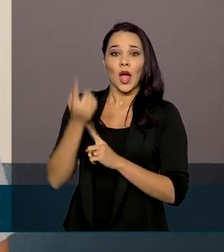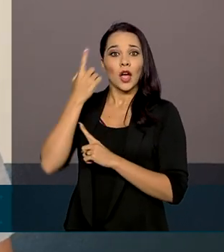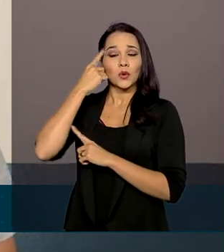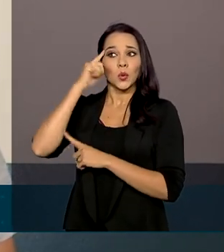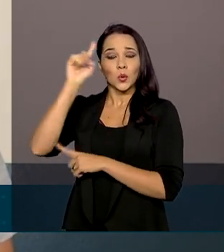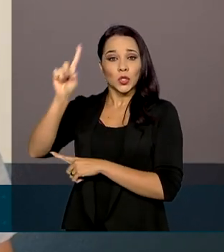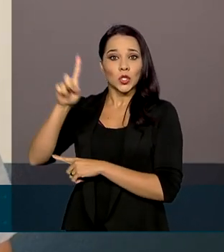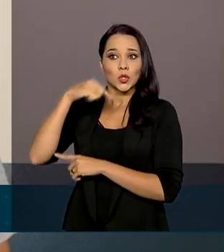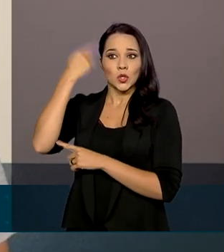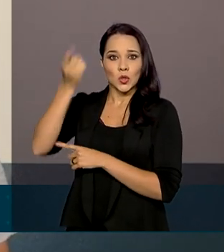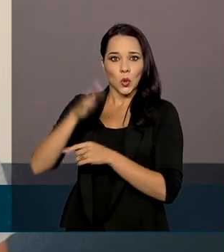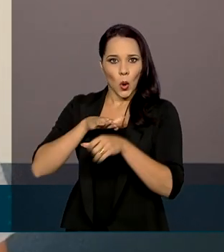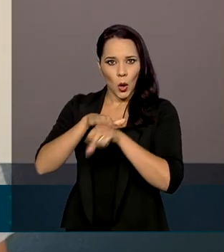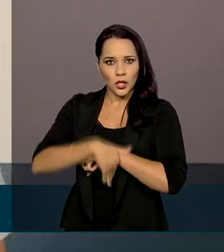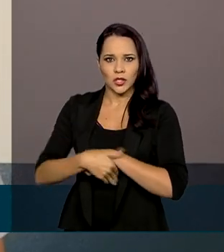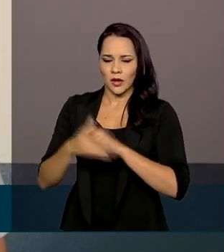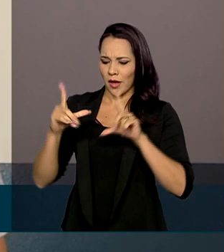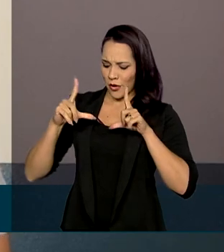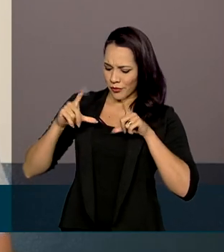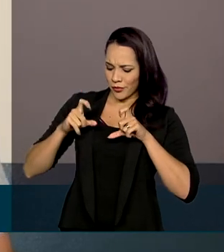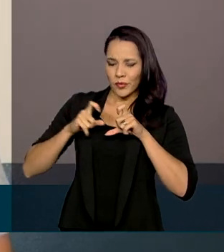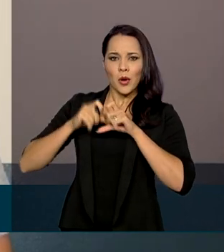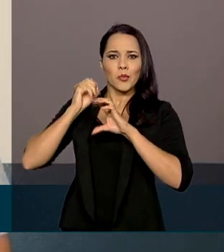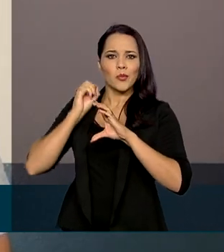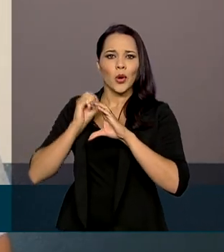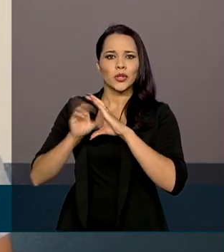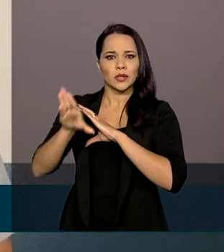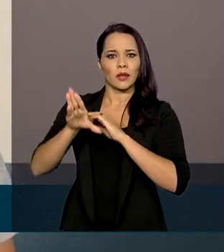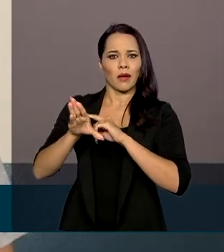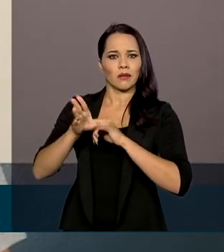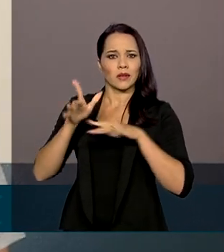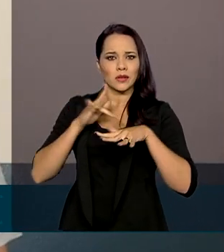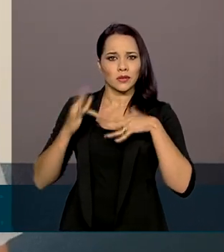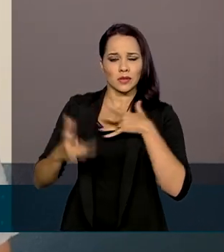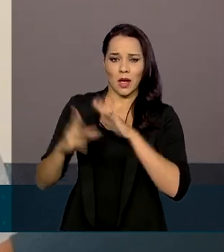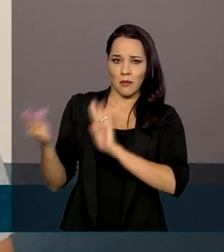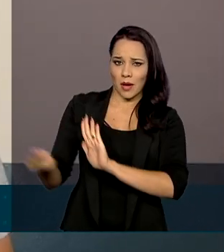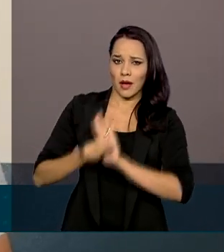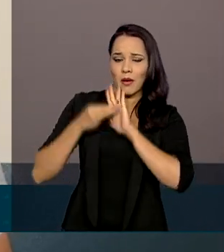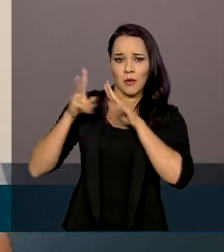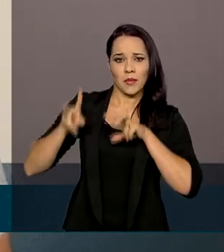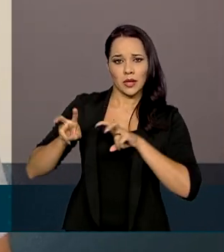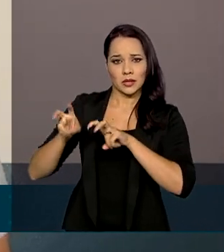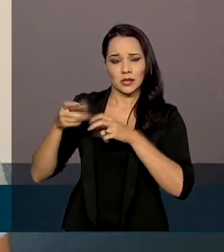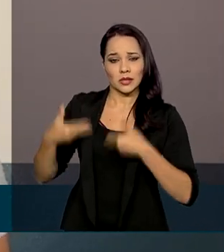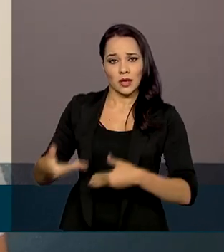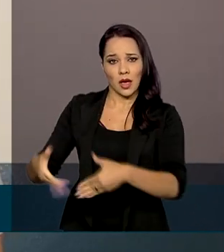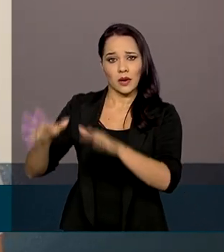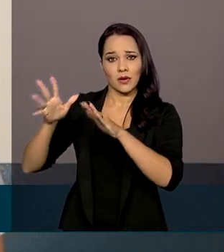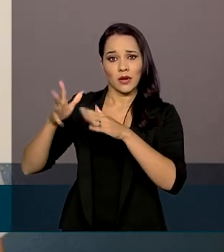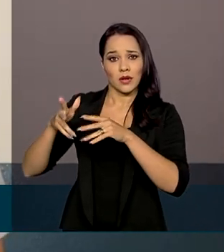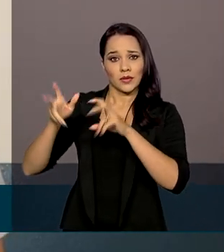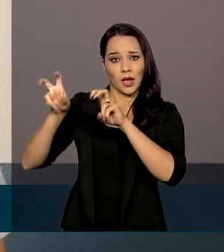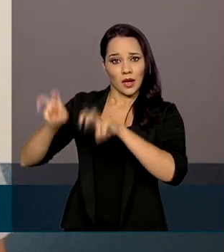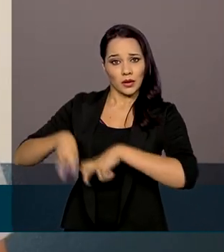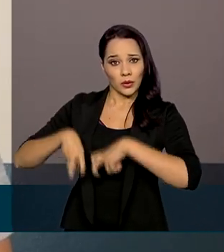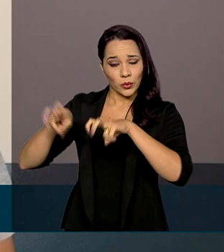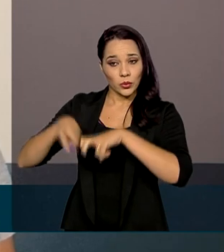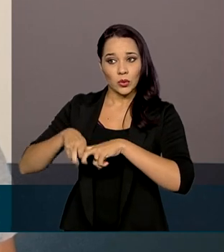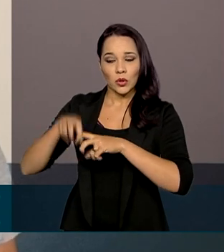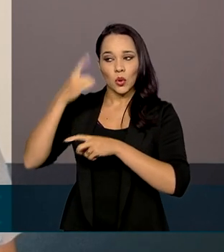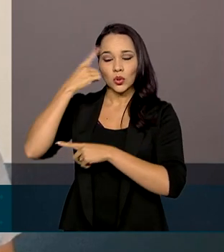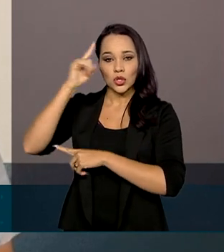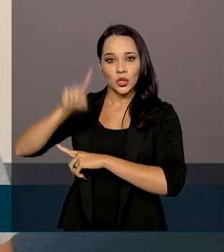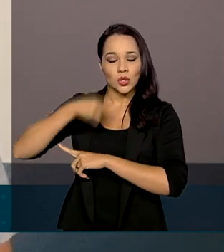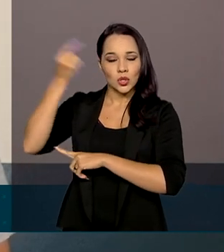à noite, eu postei nas minhas redes sociais, marcando o Ministério da Agricultura, e já em seguida, no outro dia